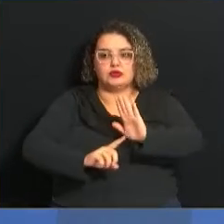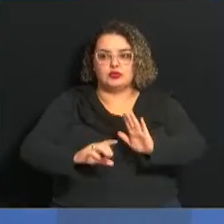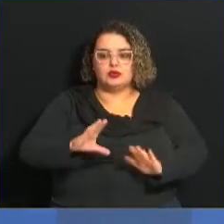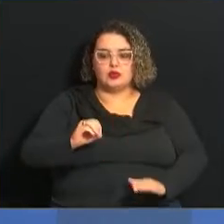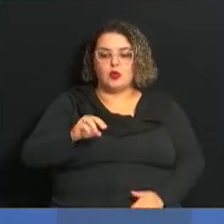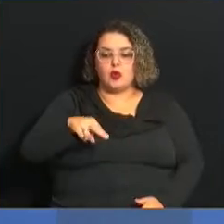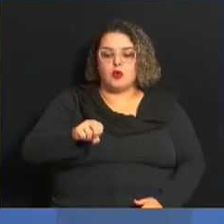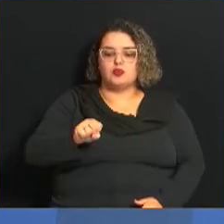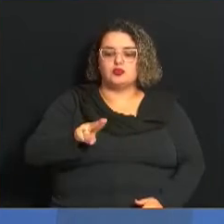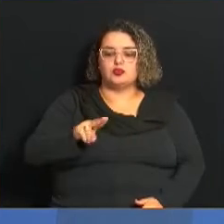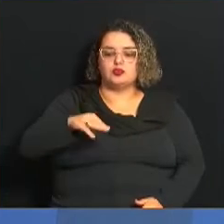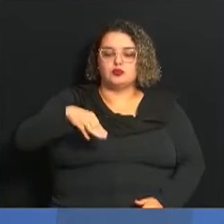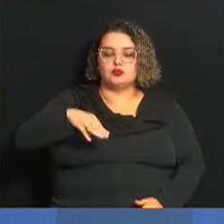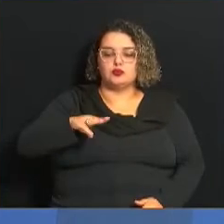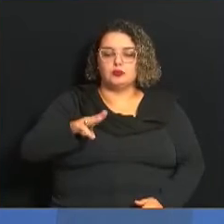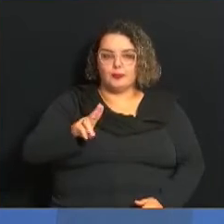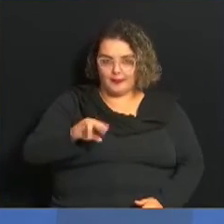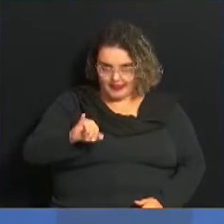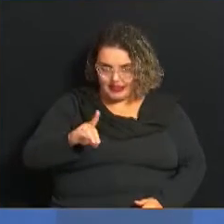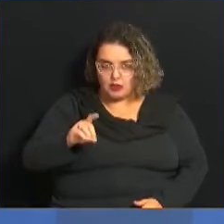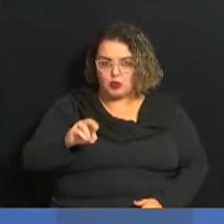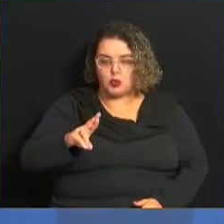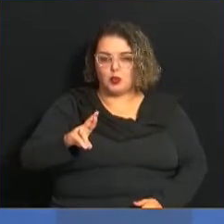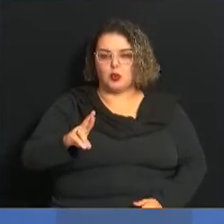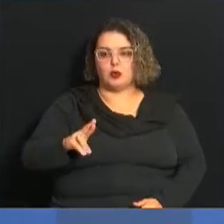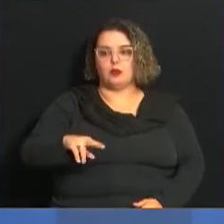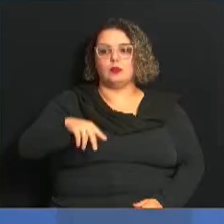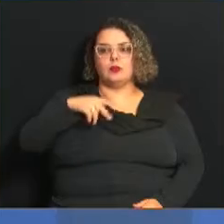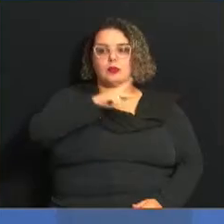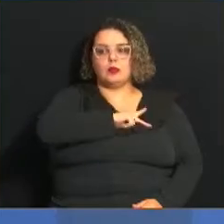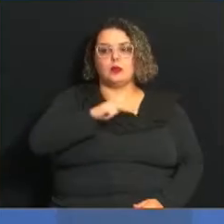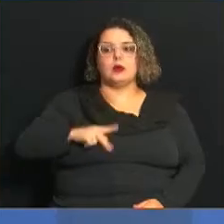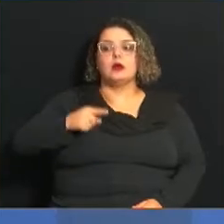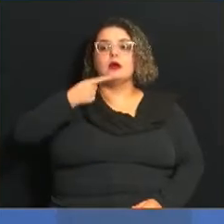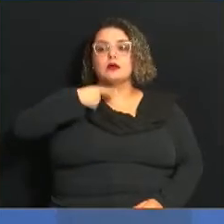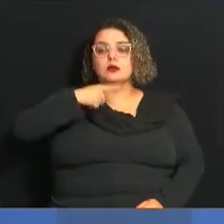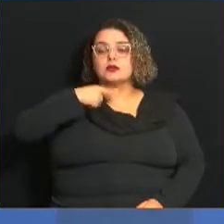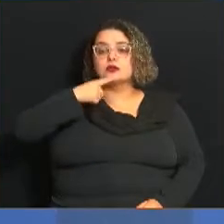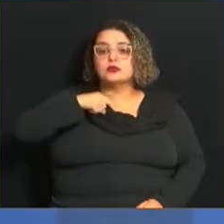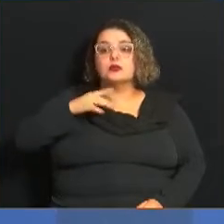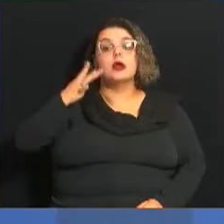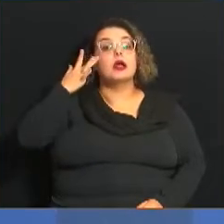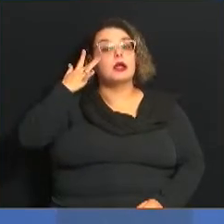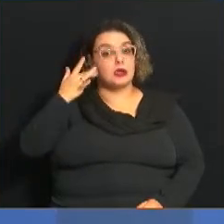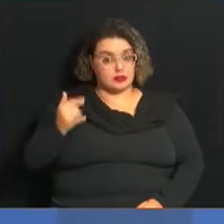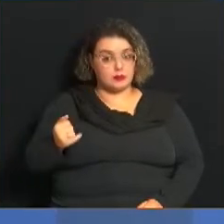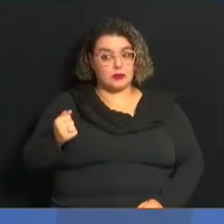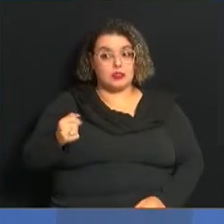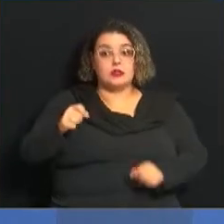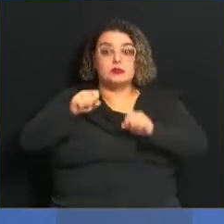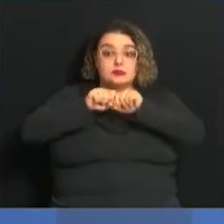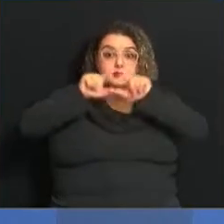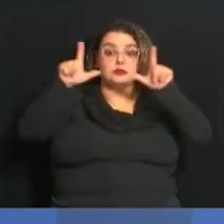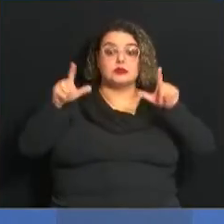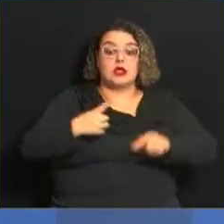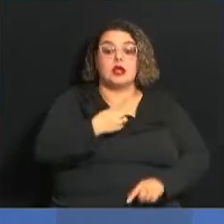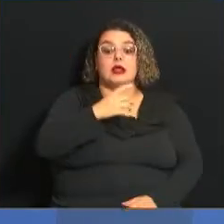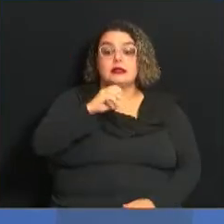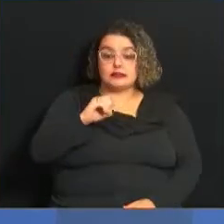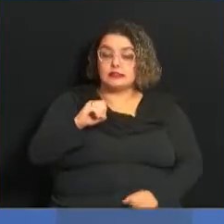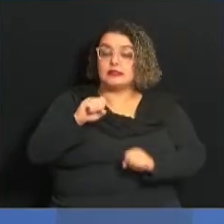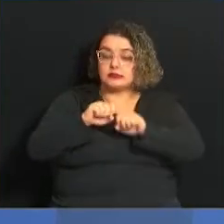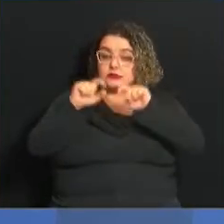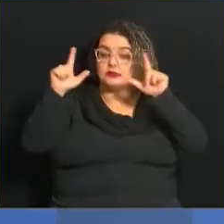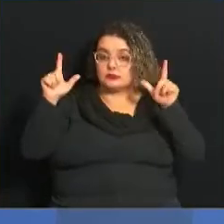que é presidida pelo vereador Eduardo Magoga. E amanhã, logo cedinho, às 10 horas da manhã, a gente